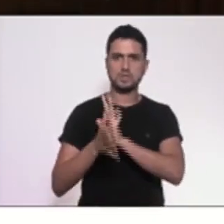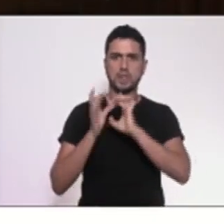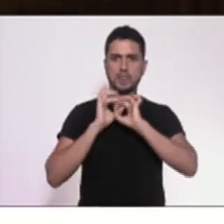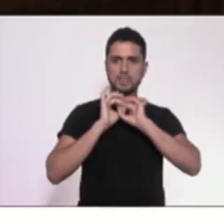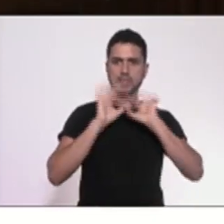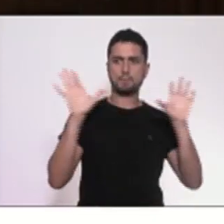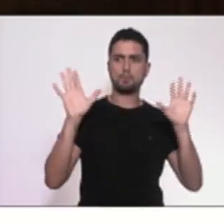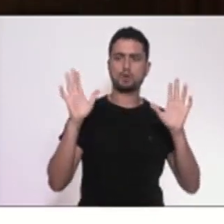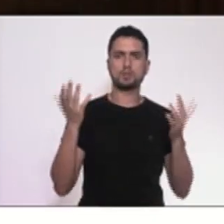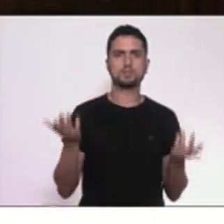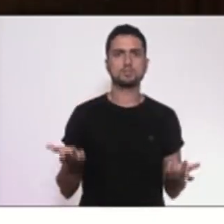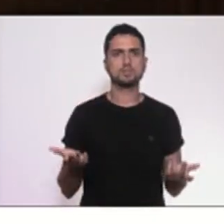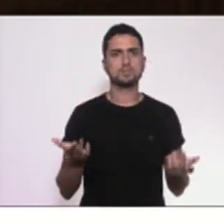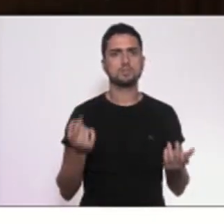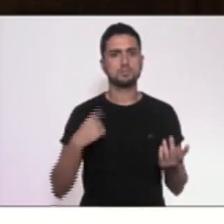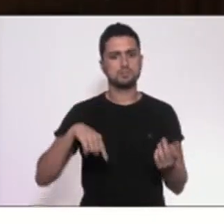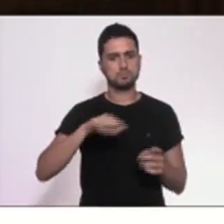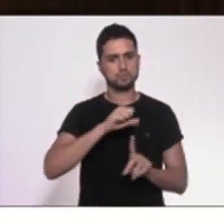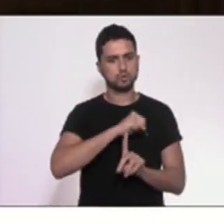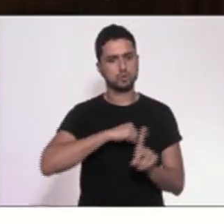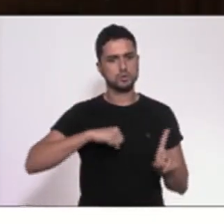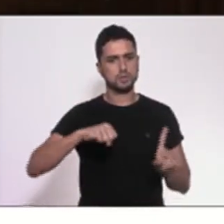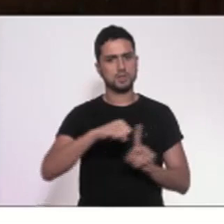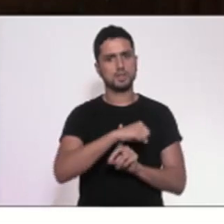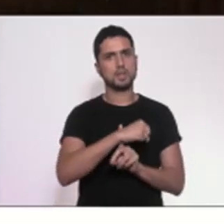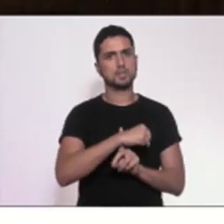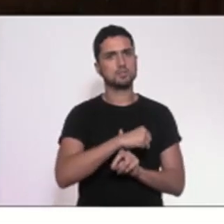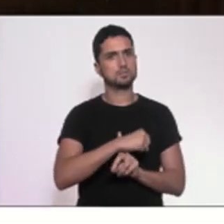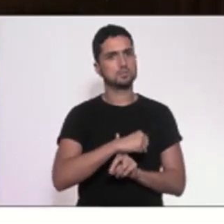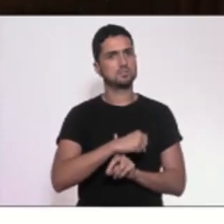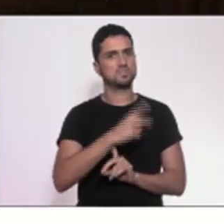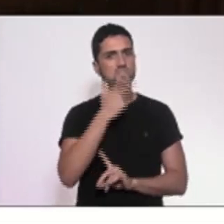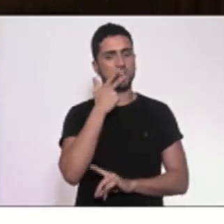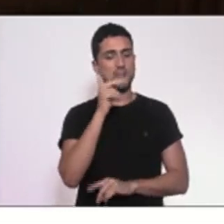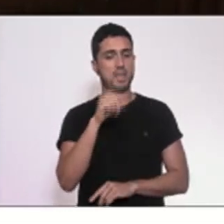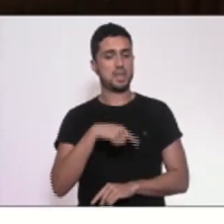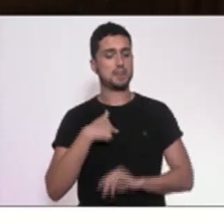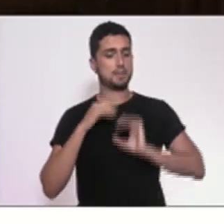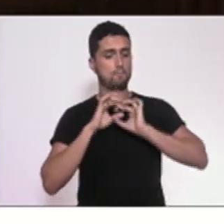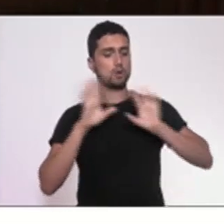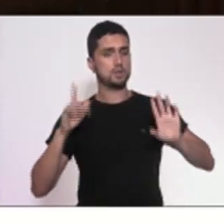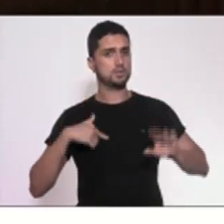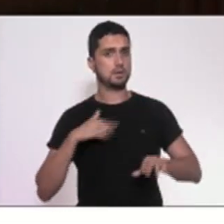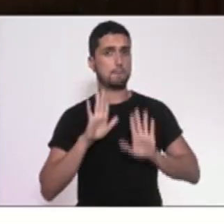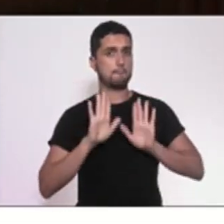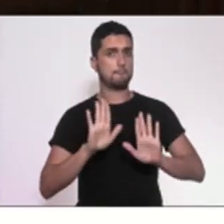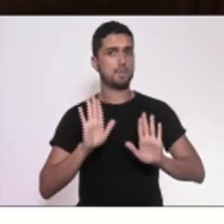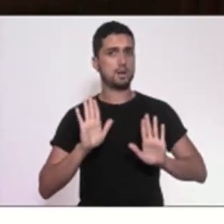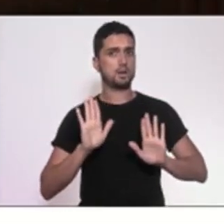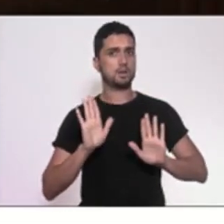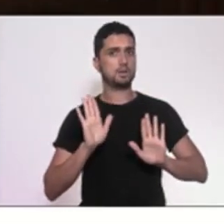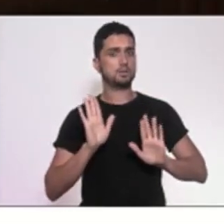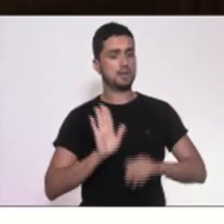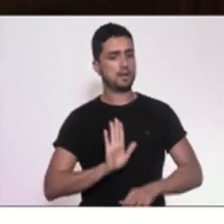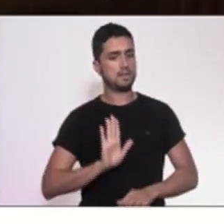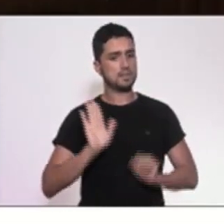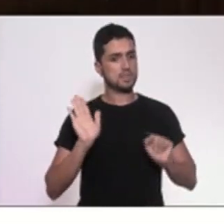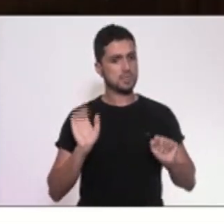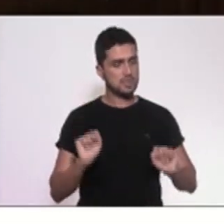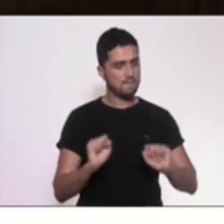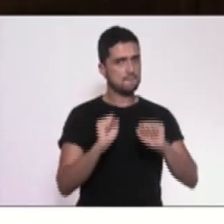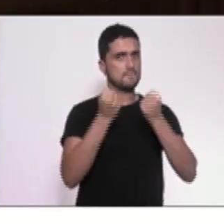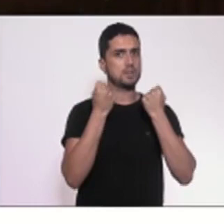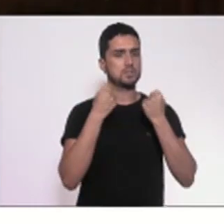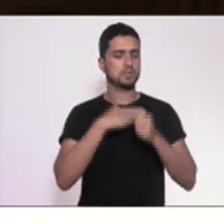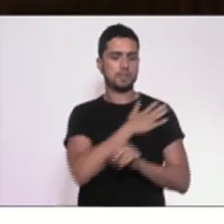que balizaram a nossa sociedade desde o período da redemocratização. A crise da nossa democracia vivenciada